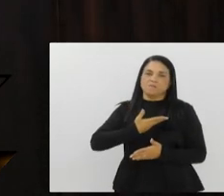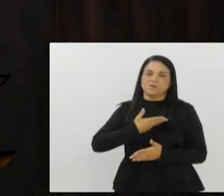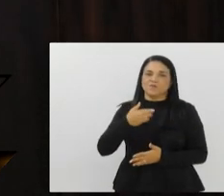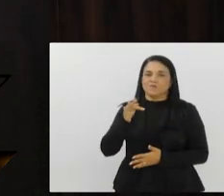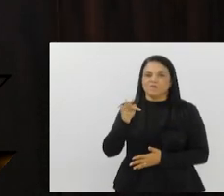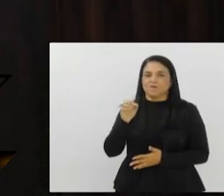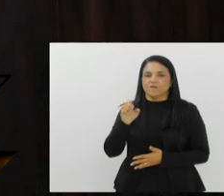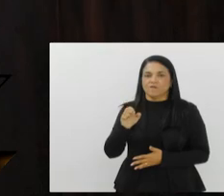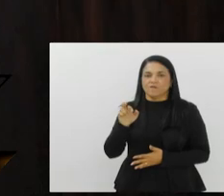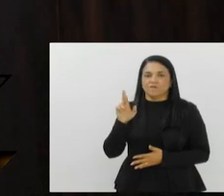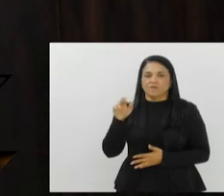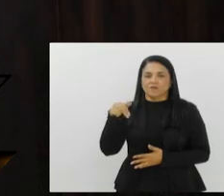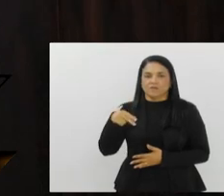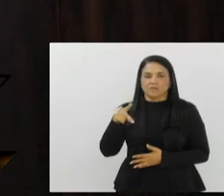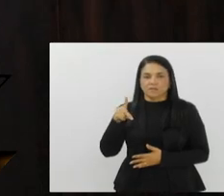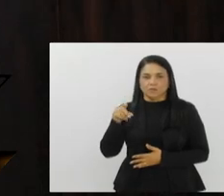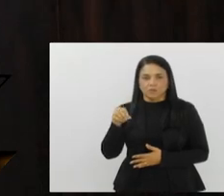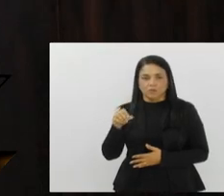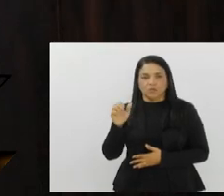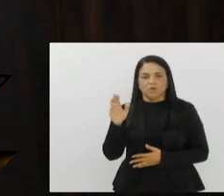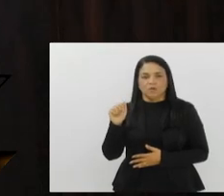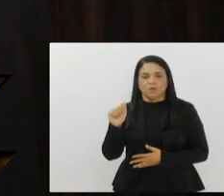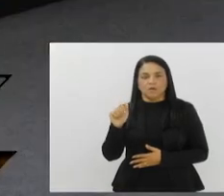Augusto Fernandes Muito obrigado